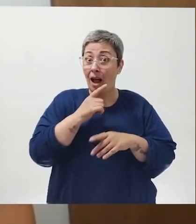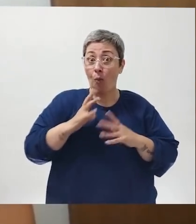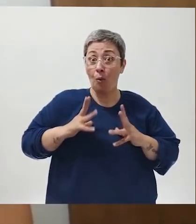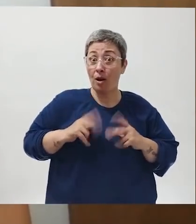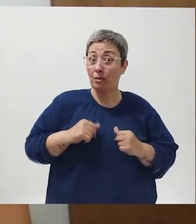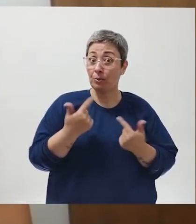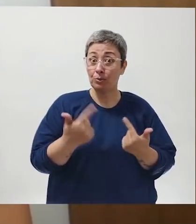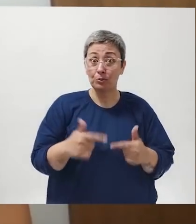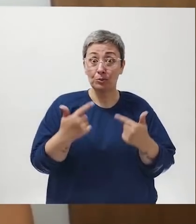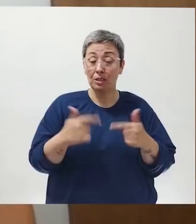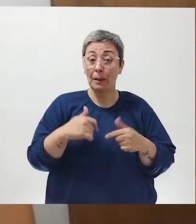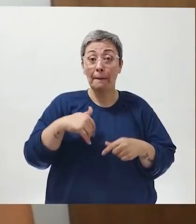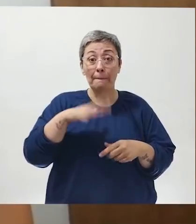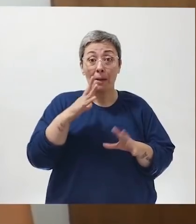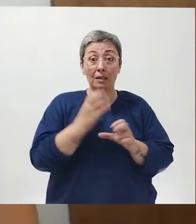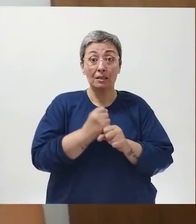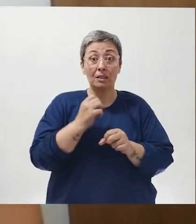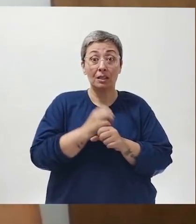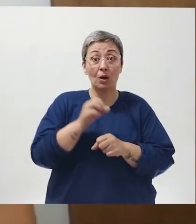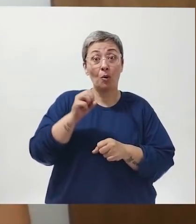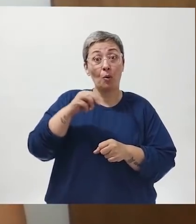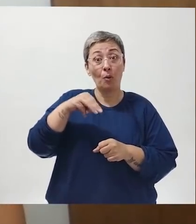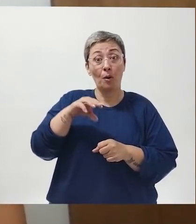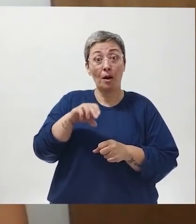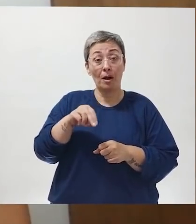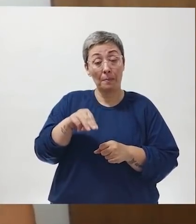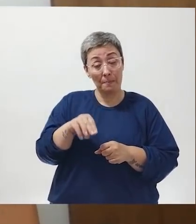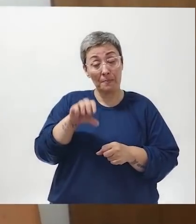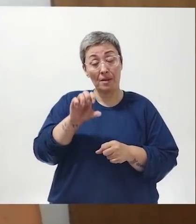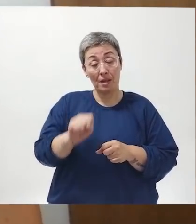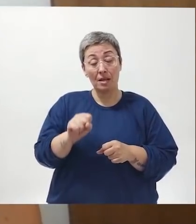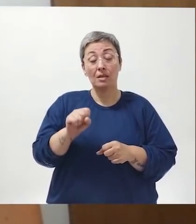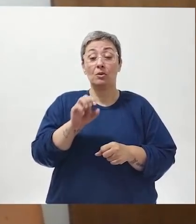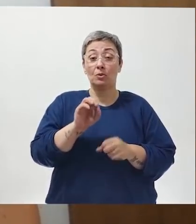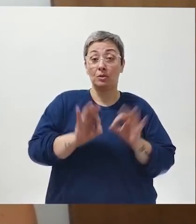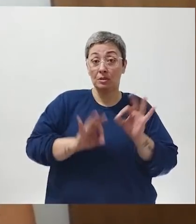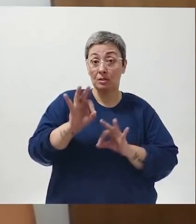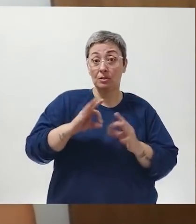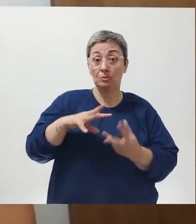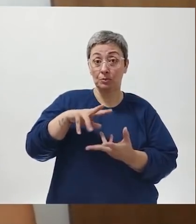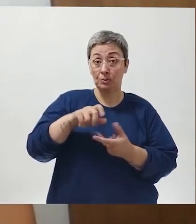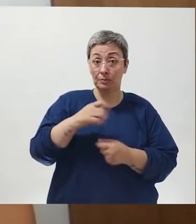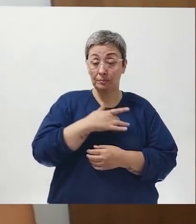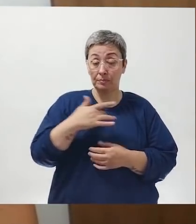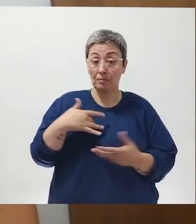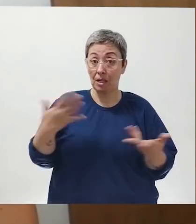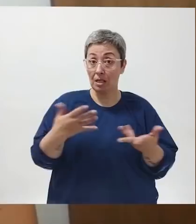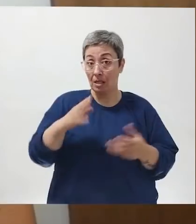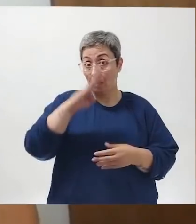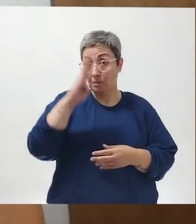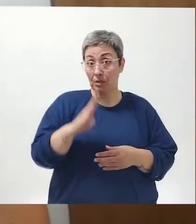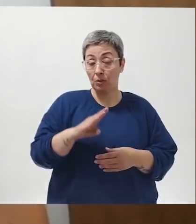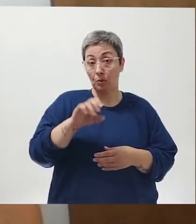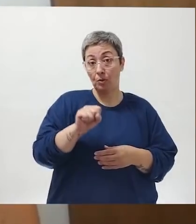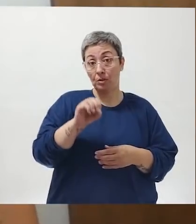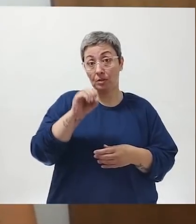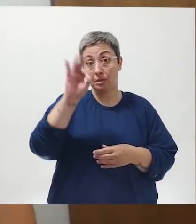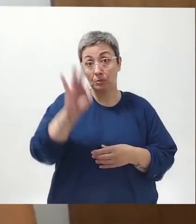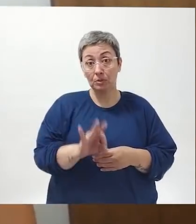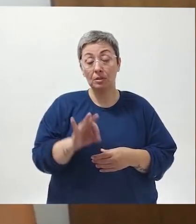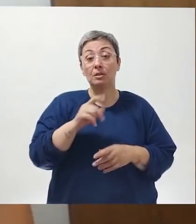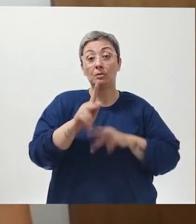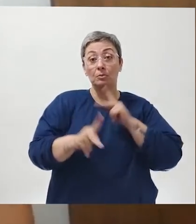tratada. Esse é mais um dado da OMS, a Organização Mundial da Saúde. Aqui no Brasil, 80%